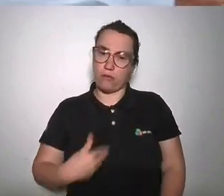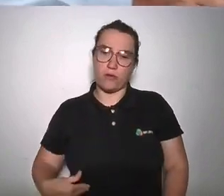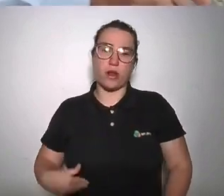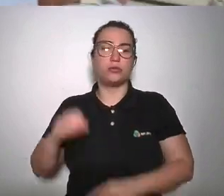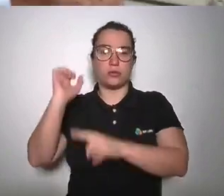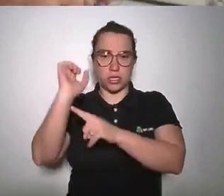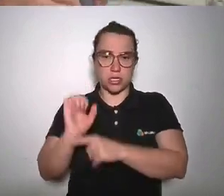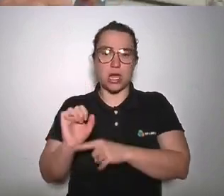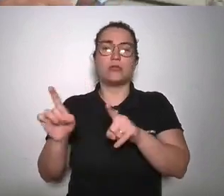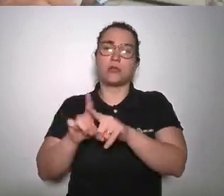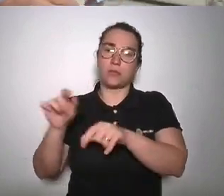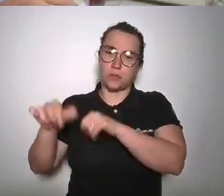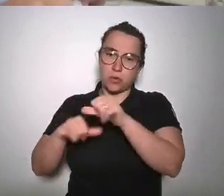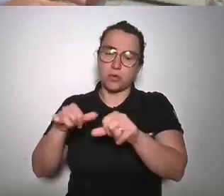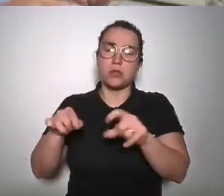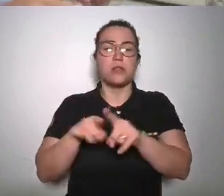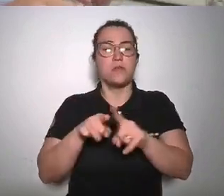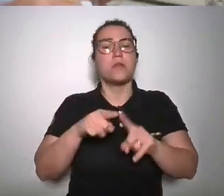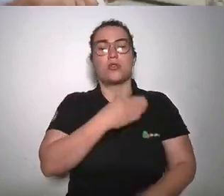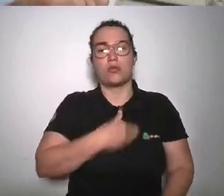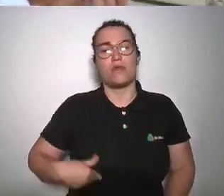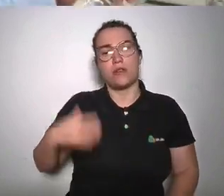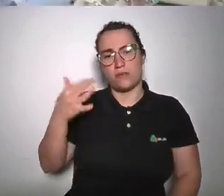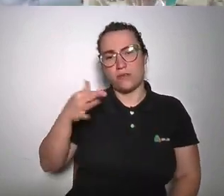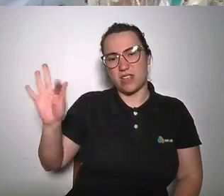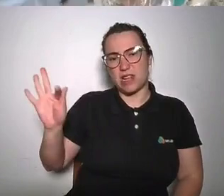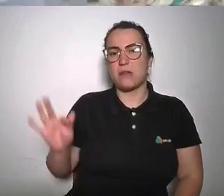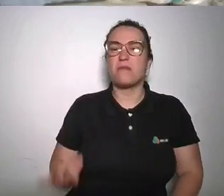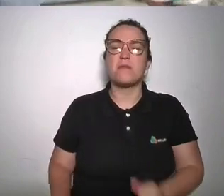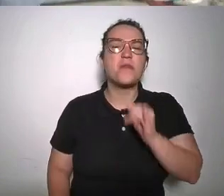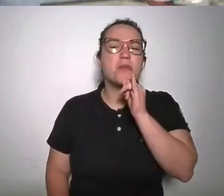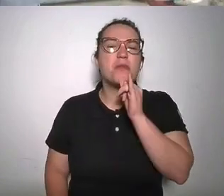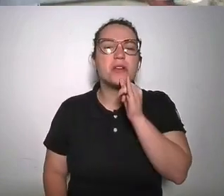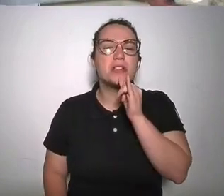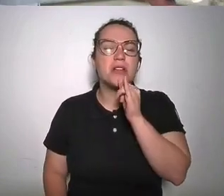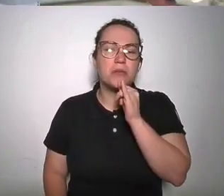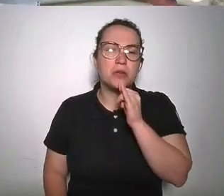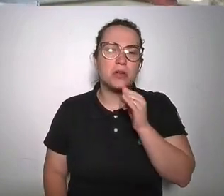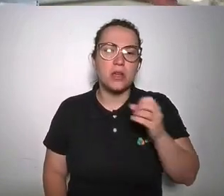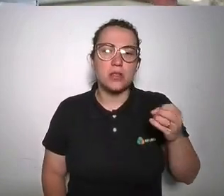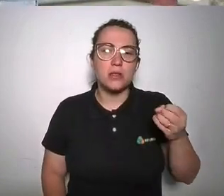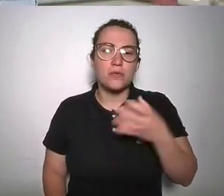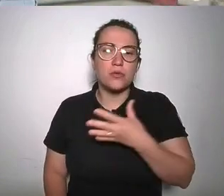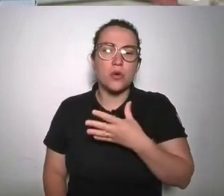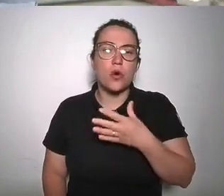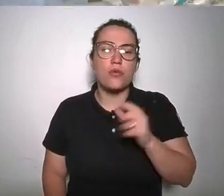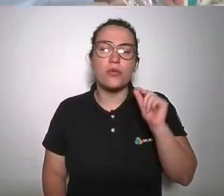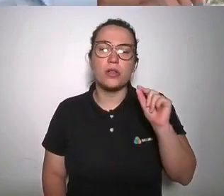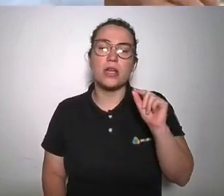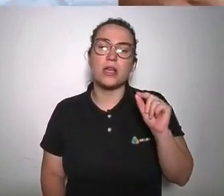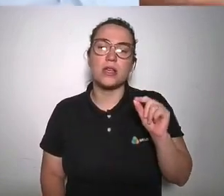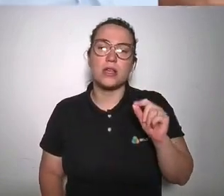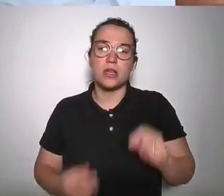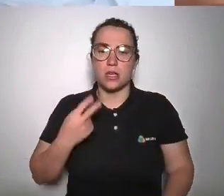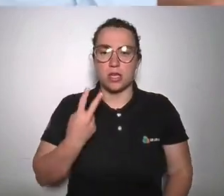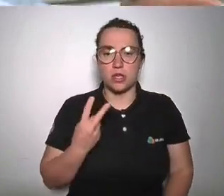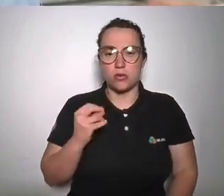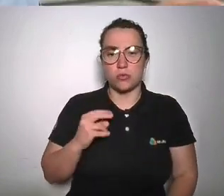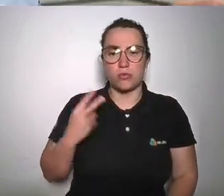e também no governo federal. Por exemplo, nós tivemos um novo governo federal eleito em